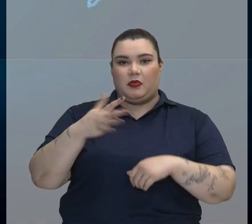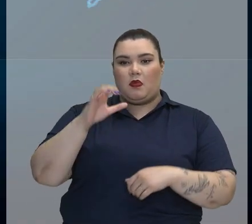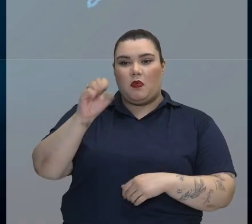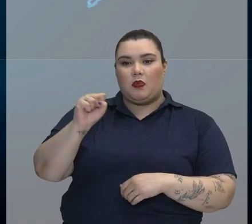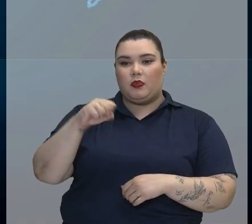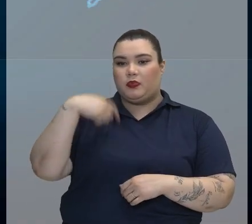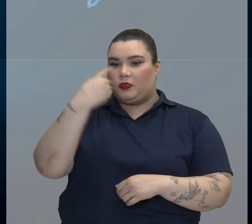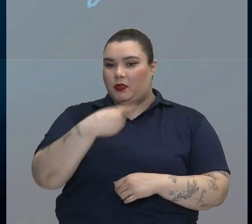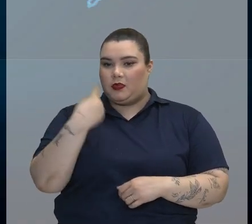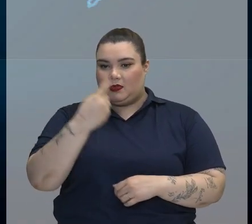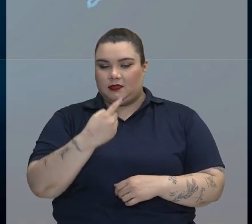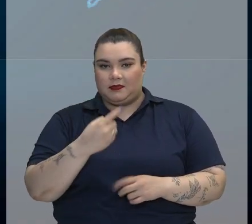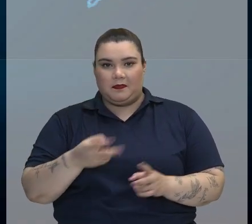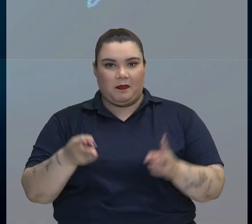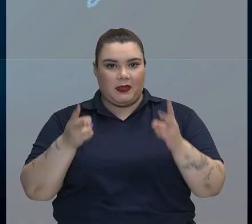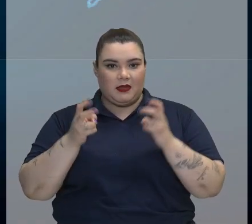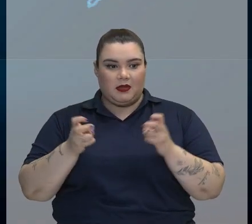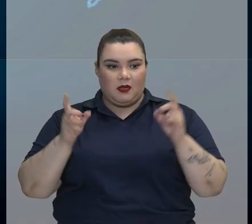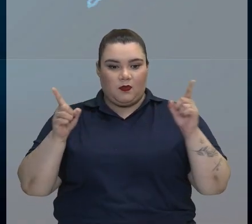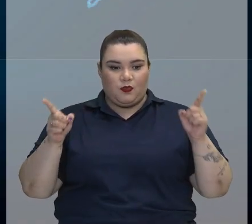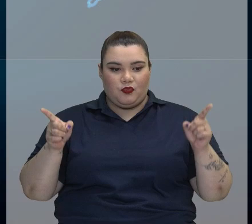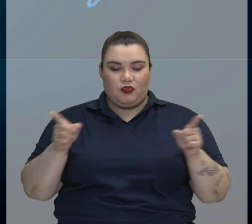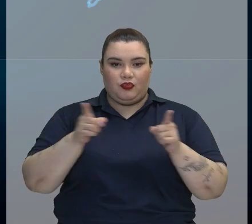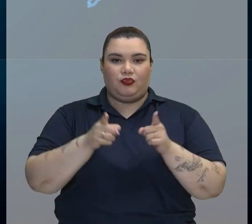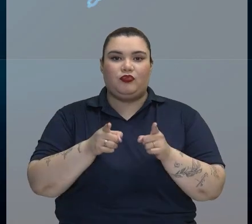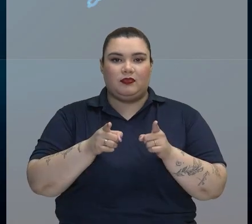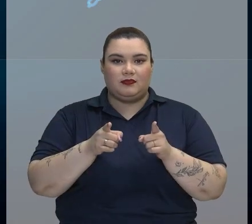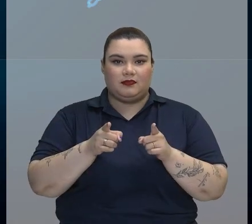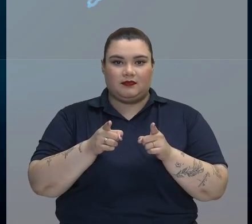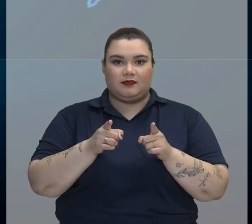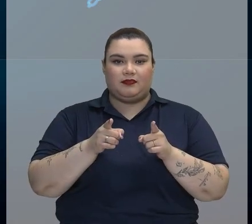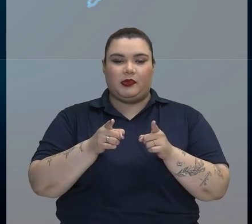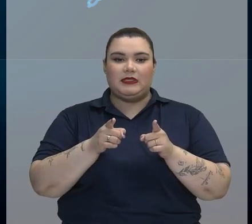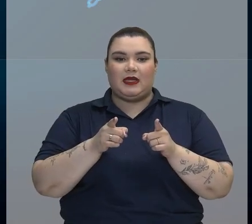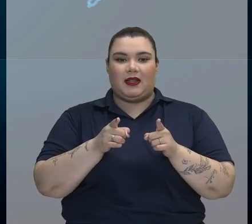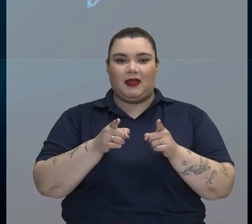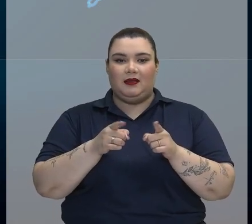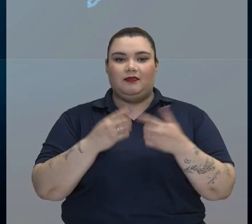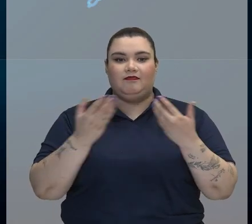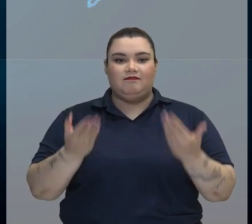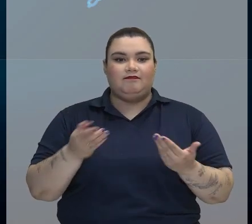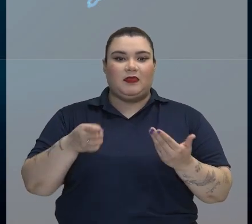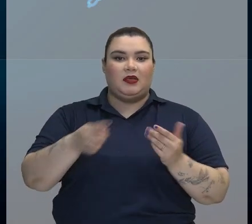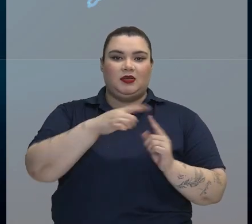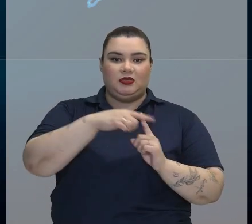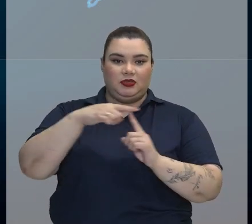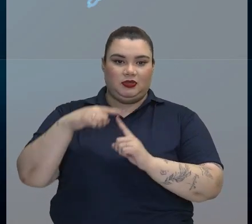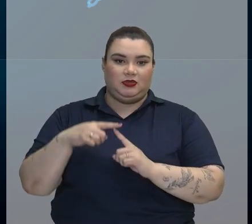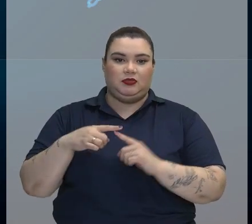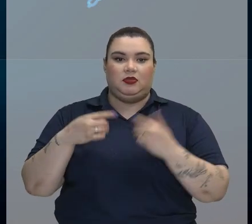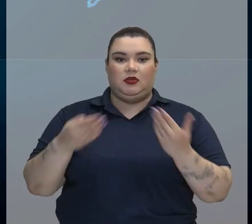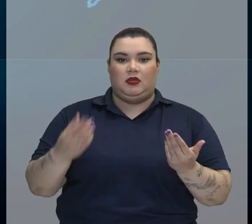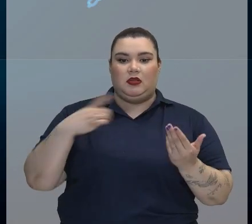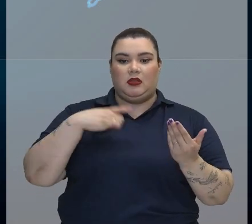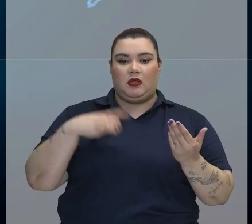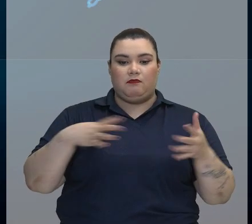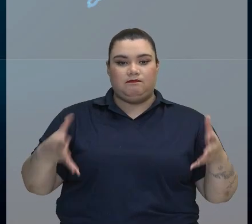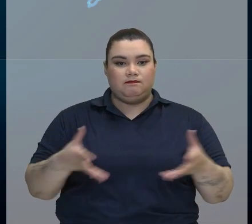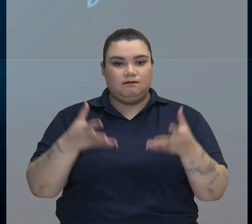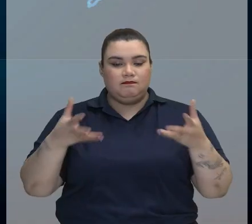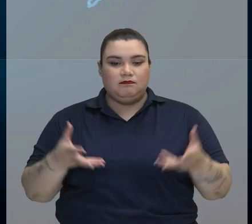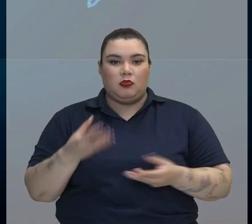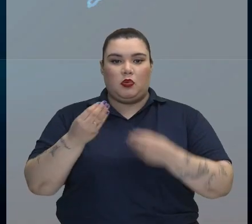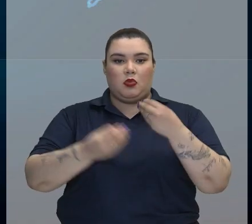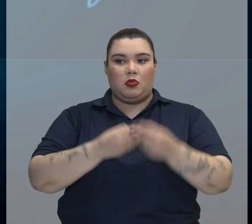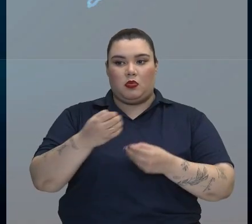horas. Olha como houve esse processo de evolução nos meios de transporte, tá bom? E isso faz com que haja o fortalecimento das